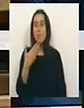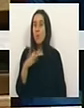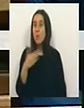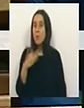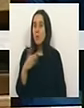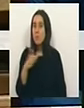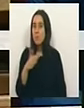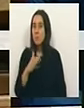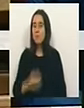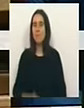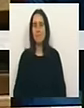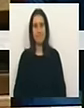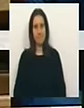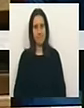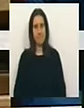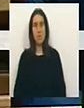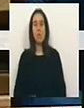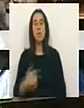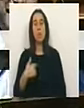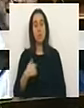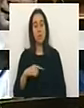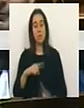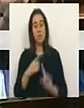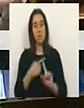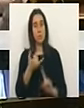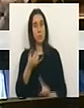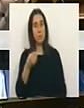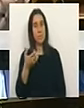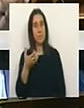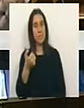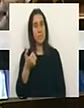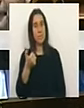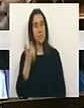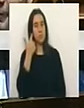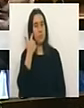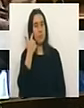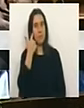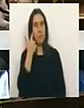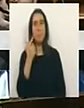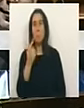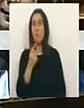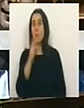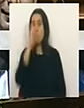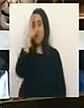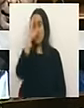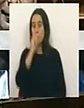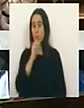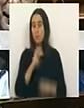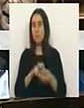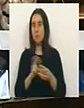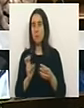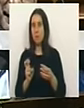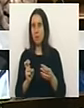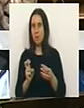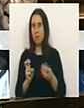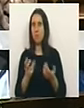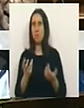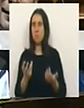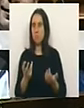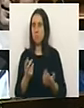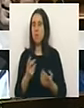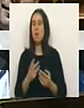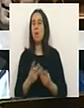11%. E quando chegámos a 2015, quando saímos do Governo e quando se